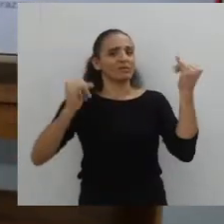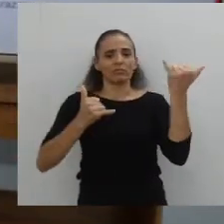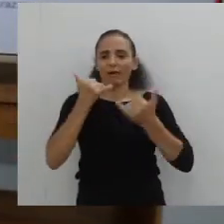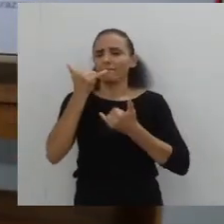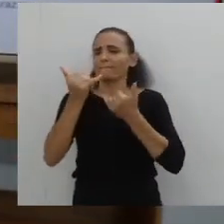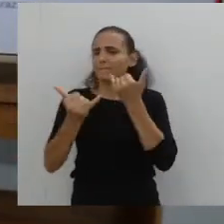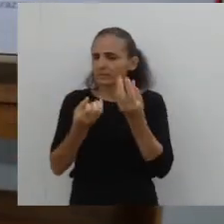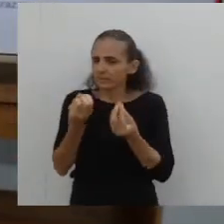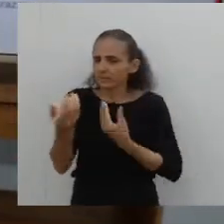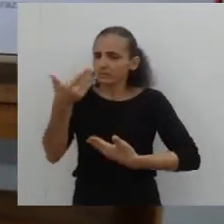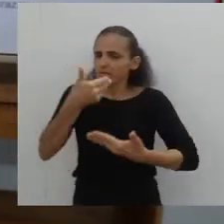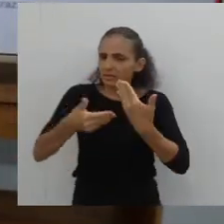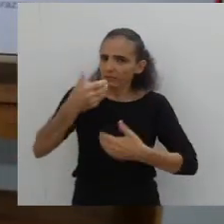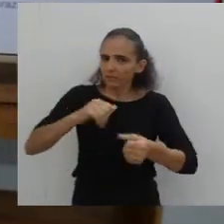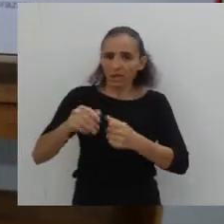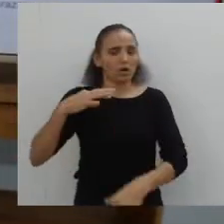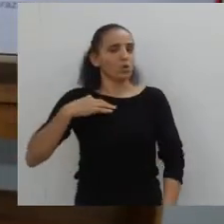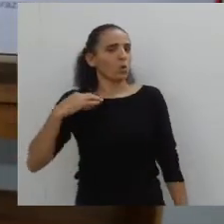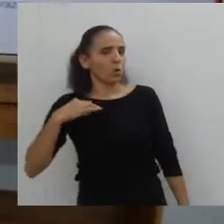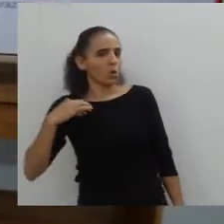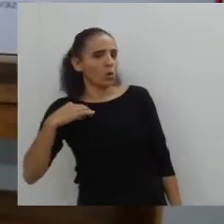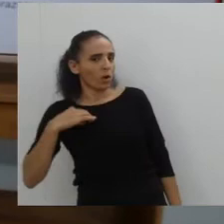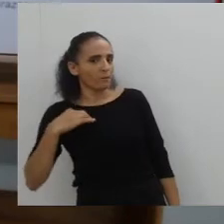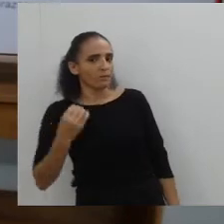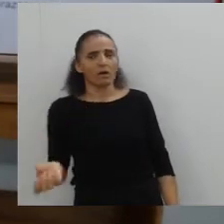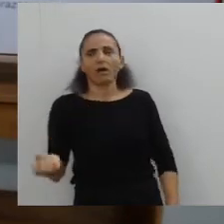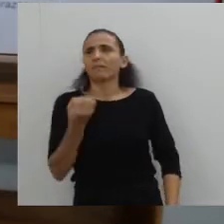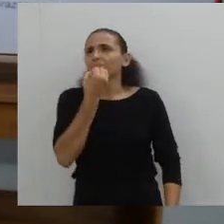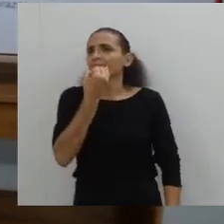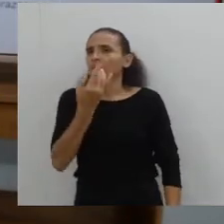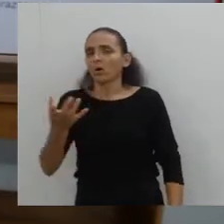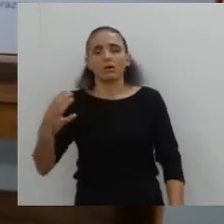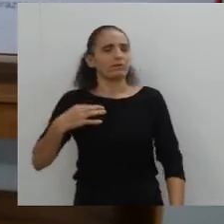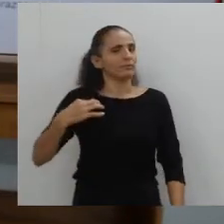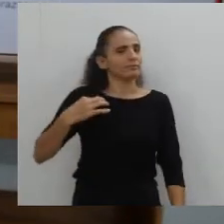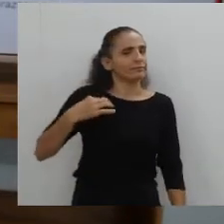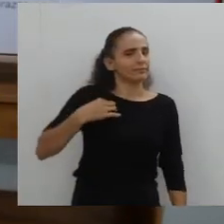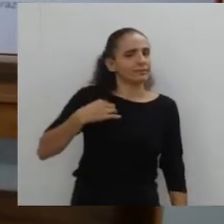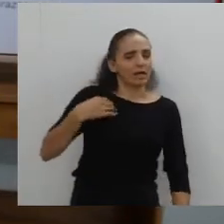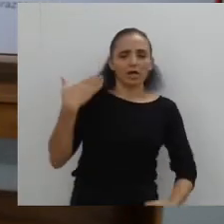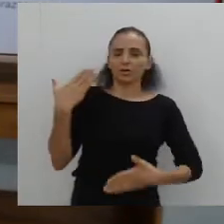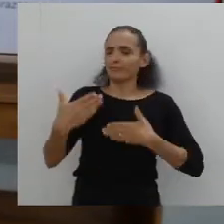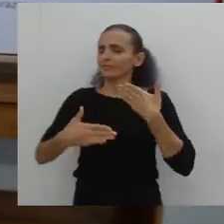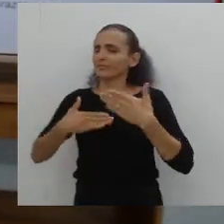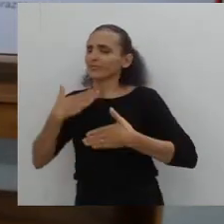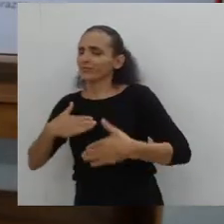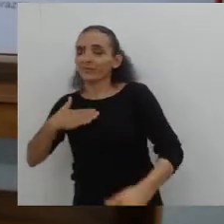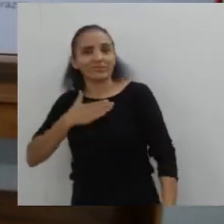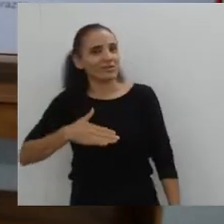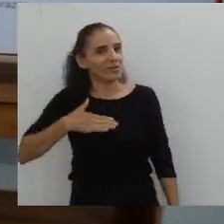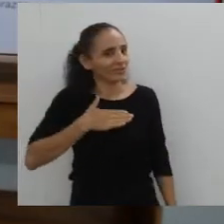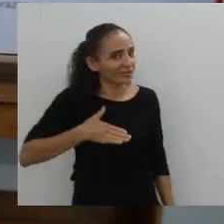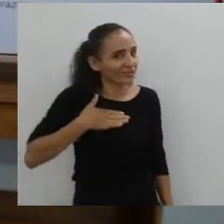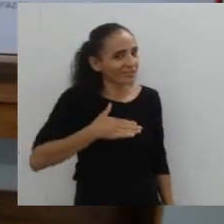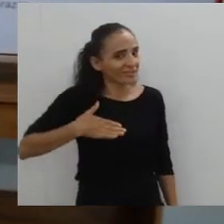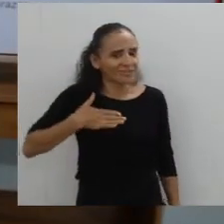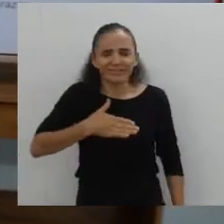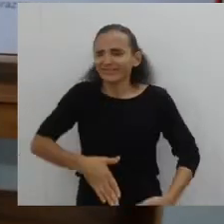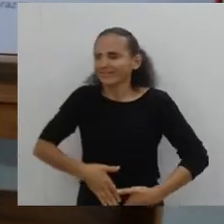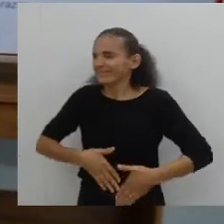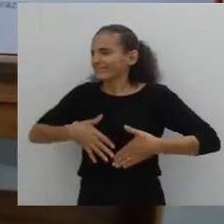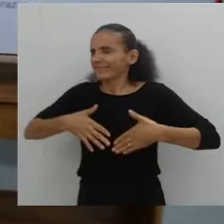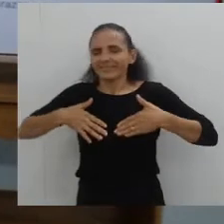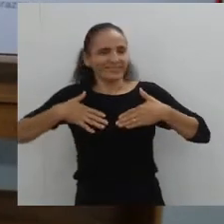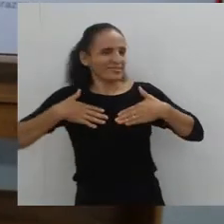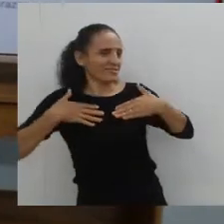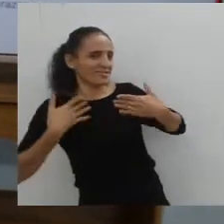jogo é completamente voluntário, o jogo é pleno, é espontâneo e né? Ele nos traz um prazer